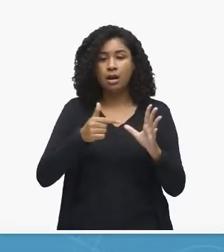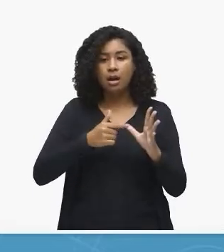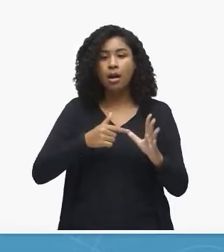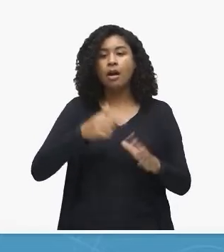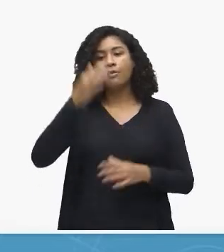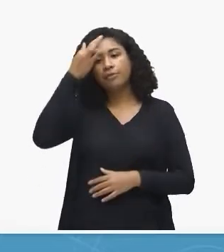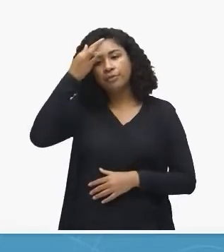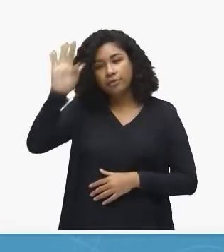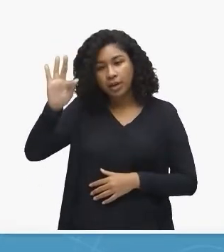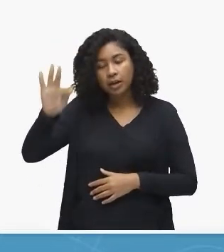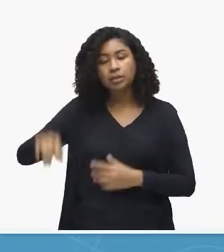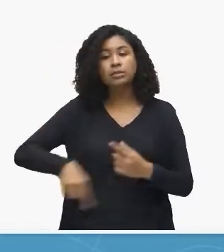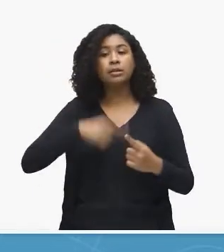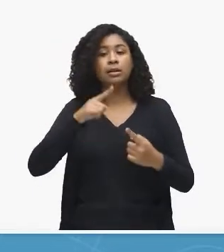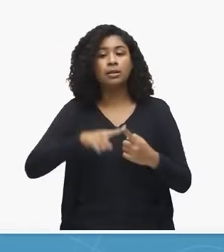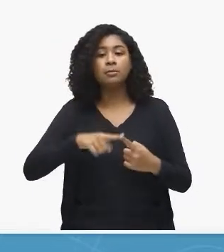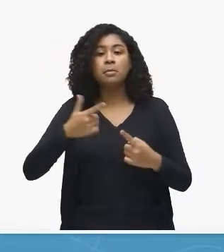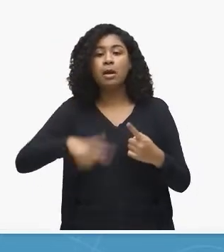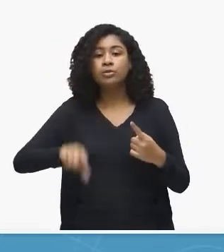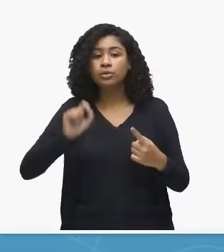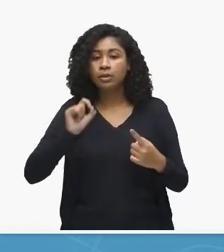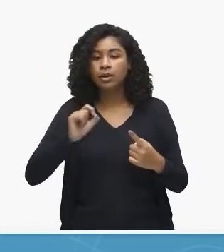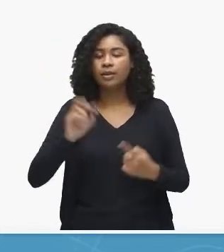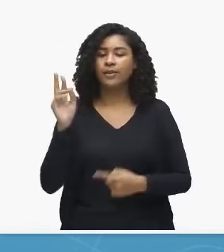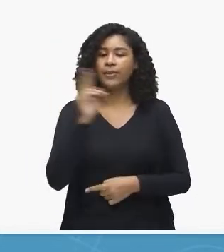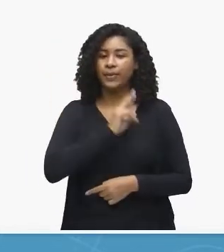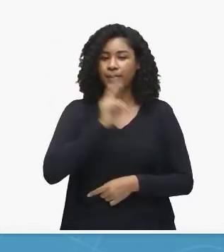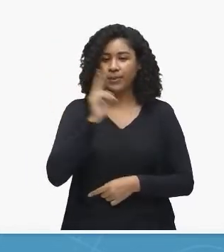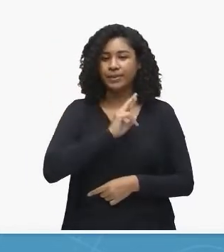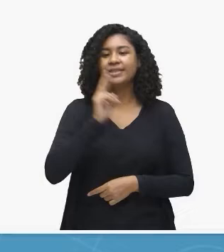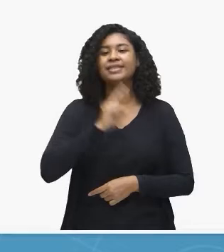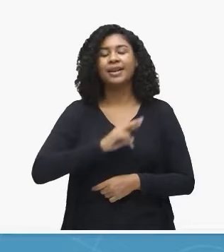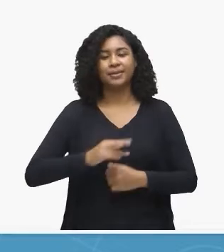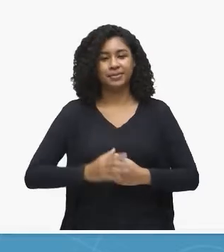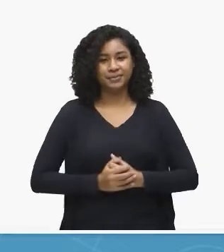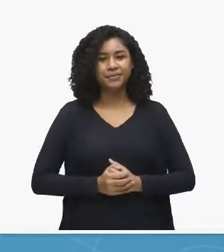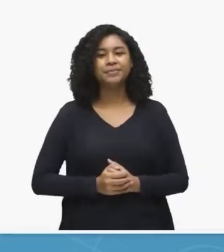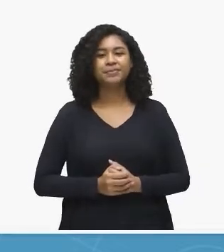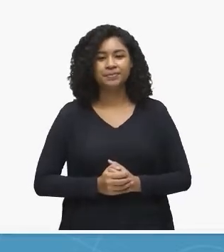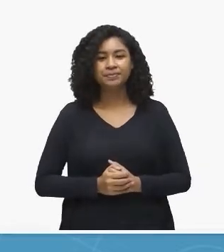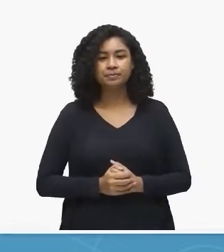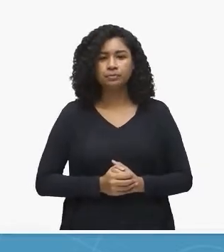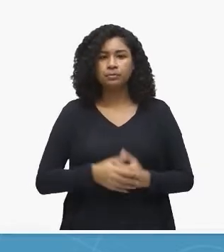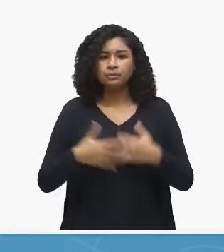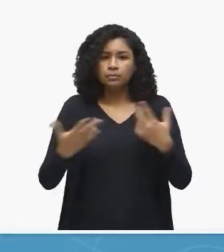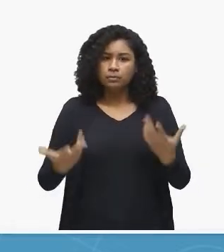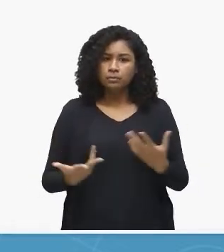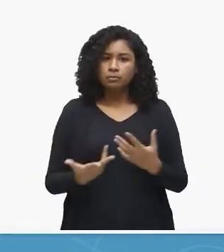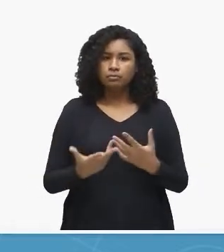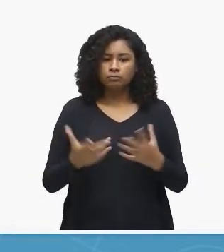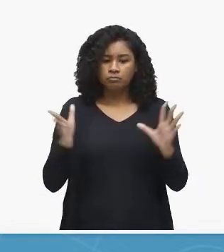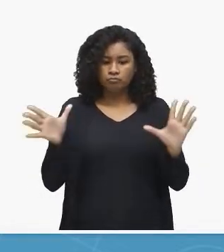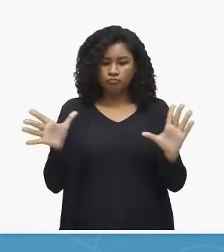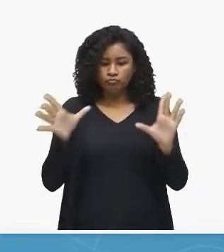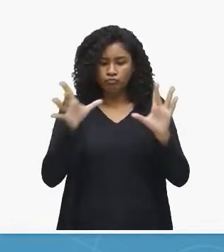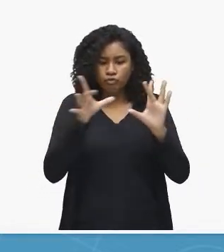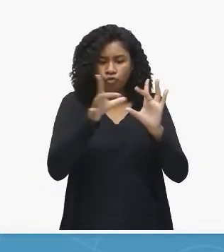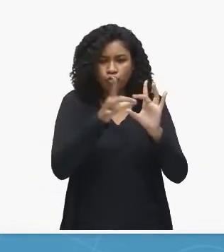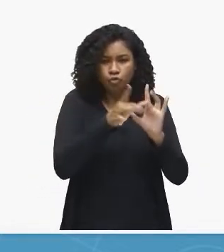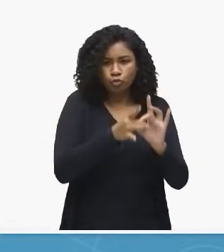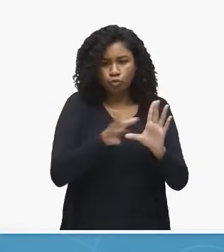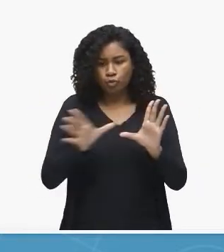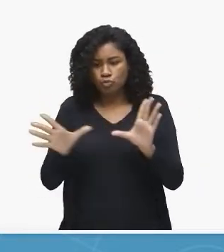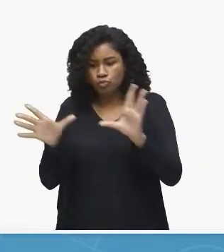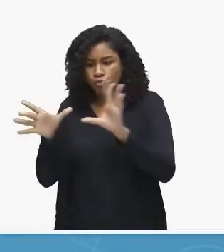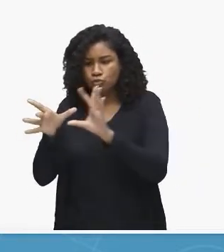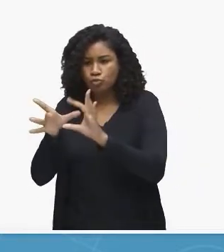Rússia. Quando essas políticas de alianças são formadas, né, quando os lados de uma guerra são